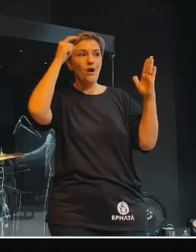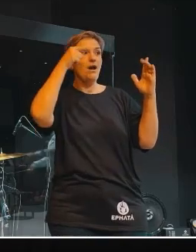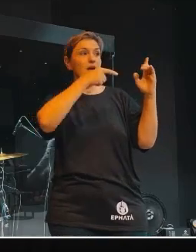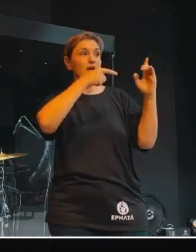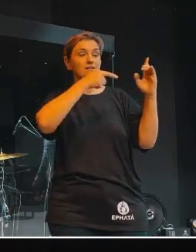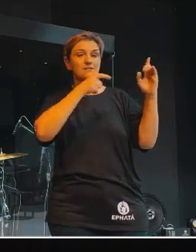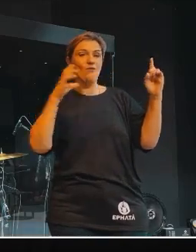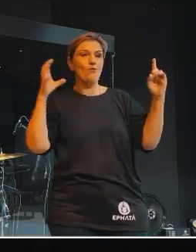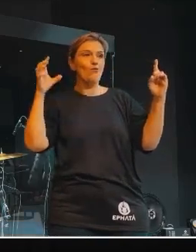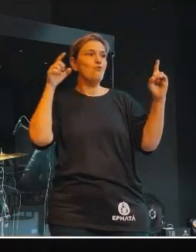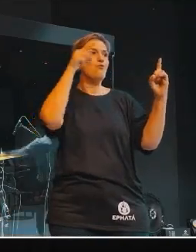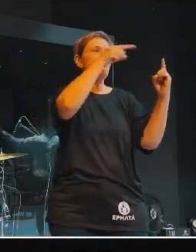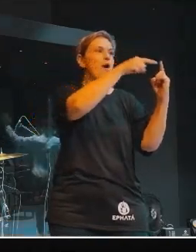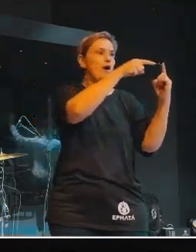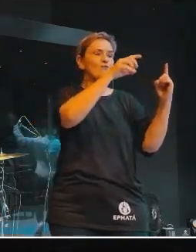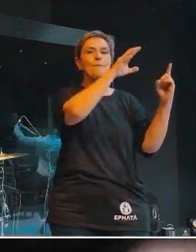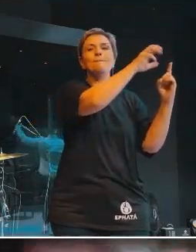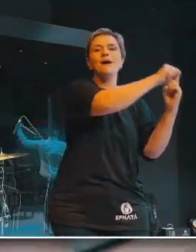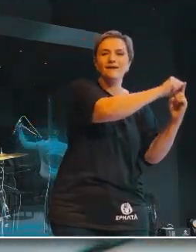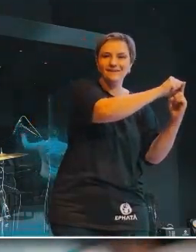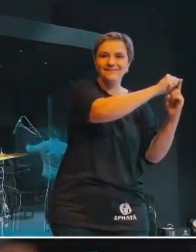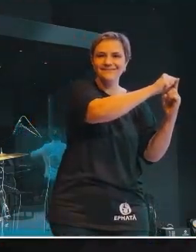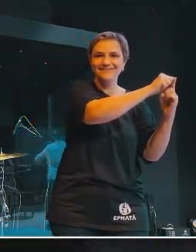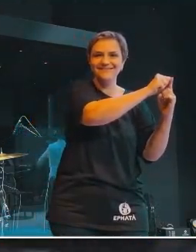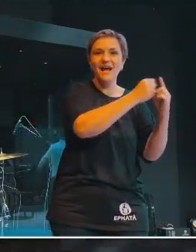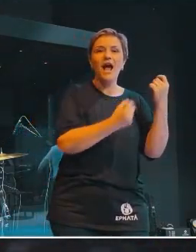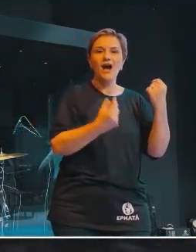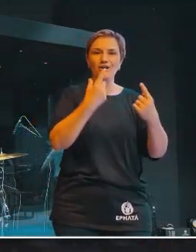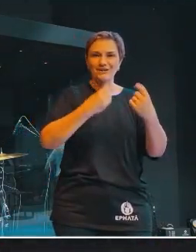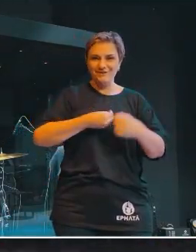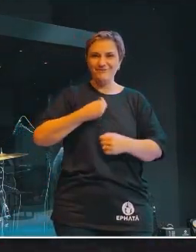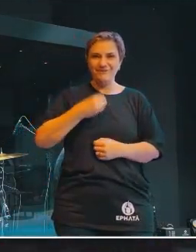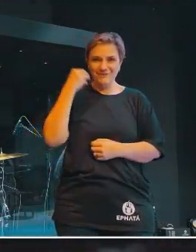pega. Alguém já viveu essa experiência?